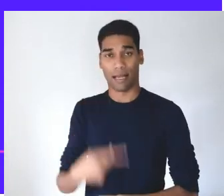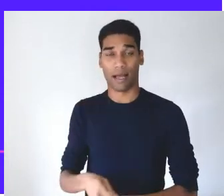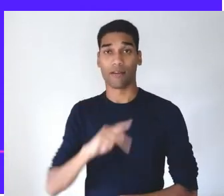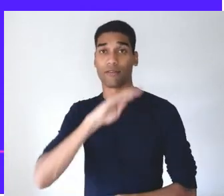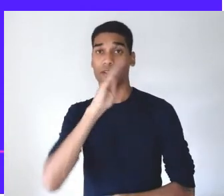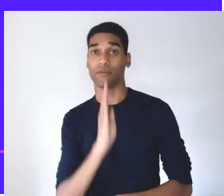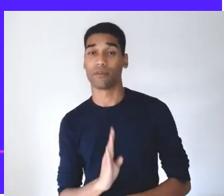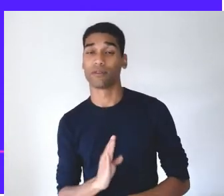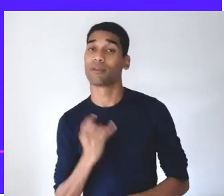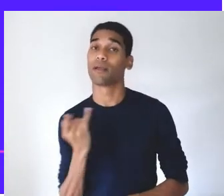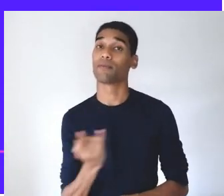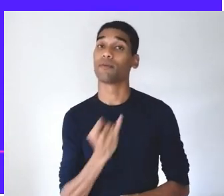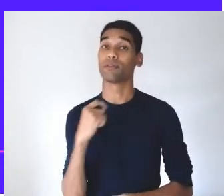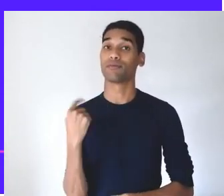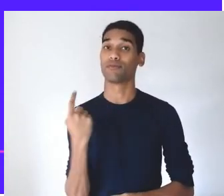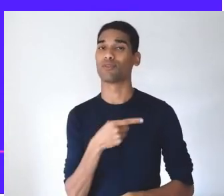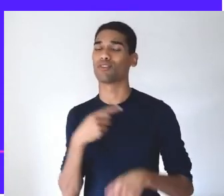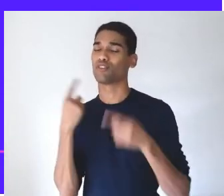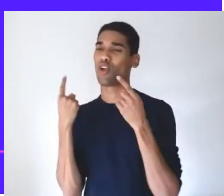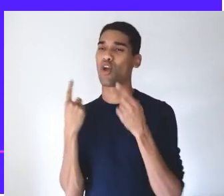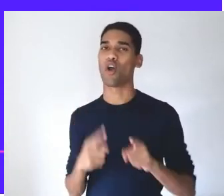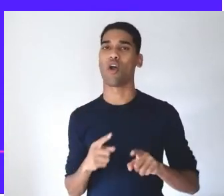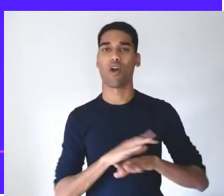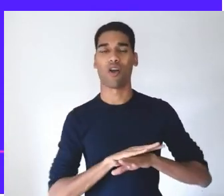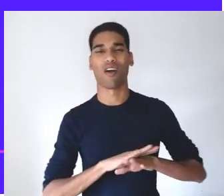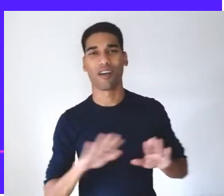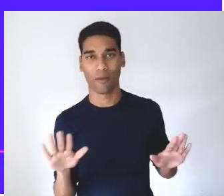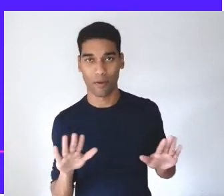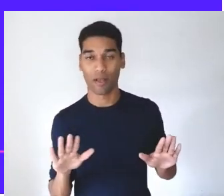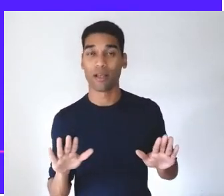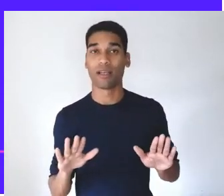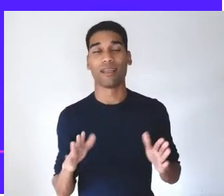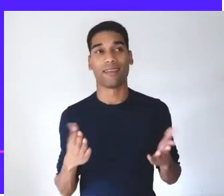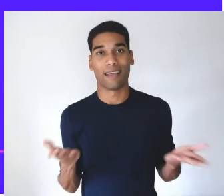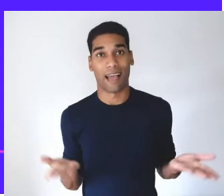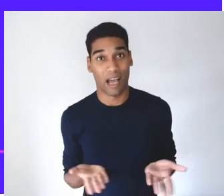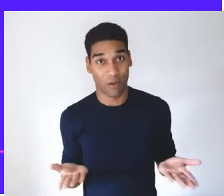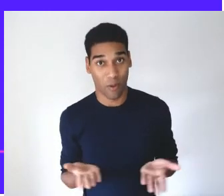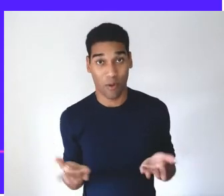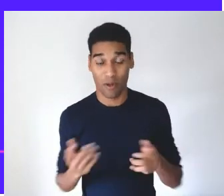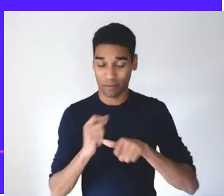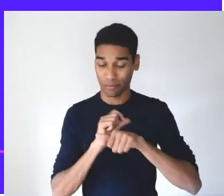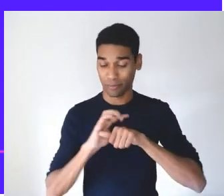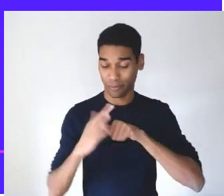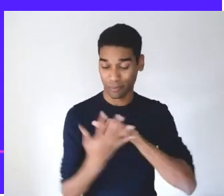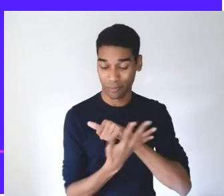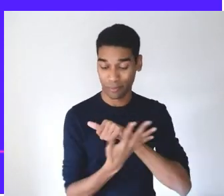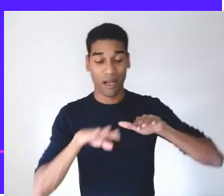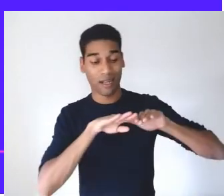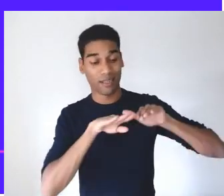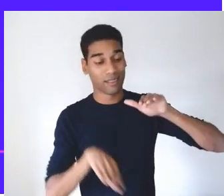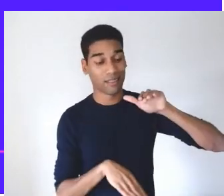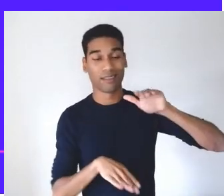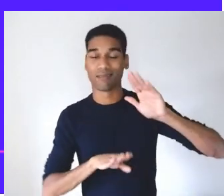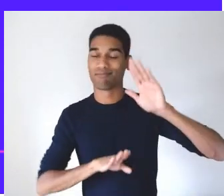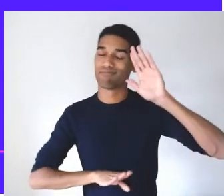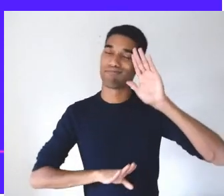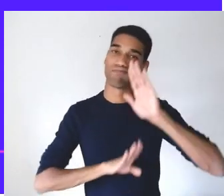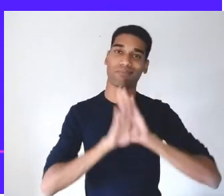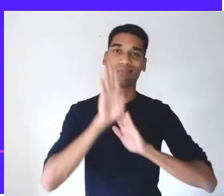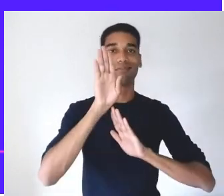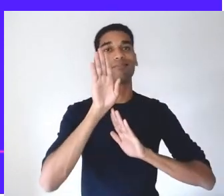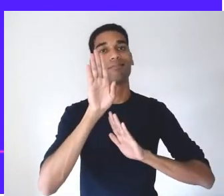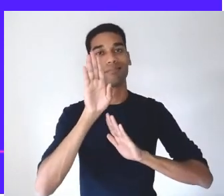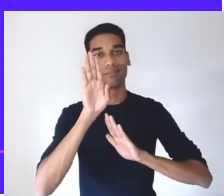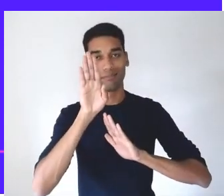ela, inclusive, se agravou à luz aí da pandemia, da travessia dessa temporada tão, tão dura, tão terrível.